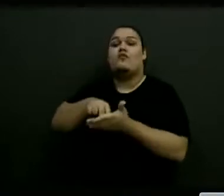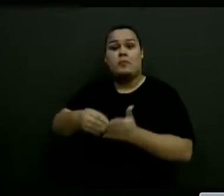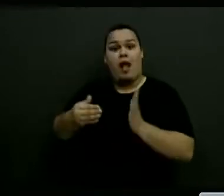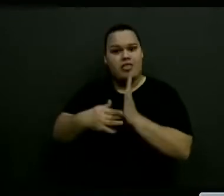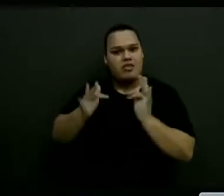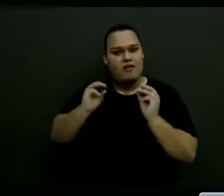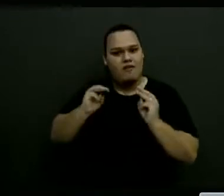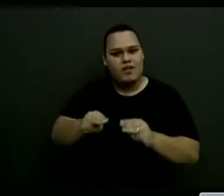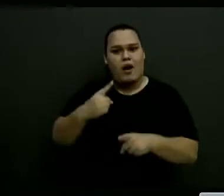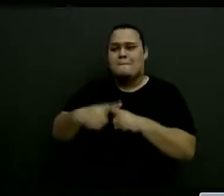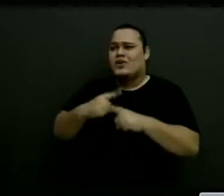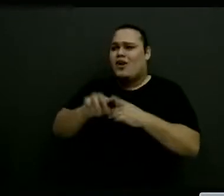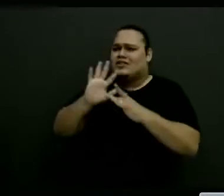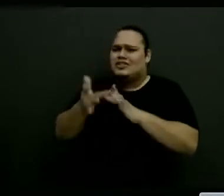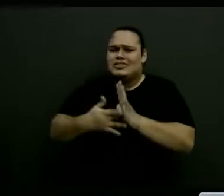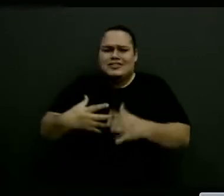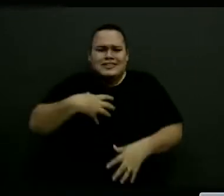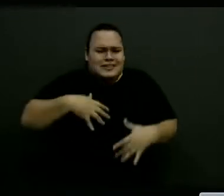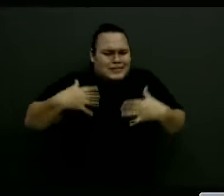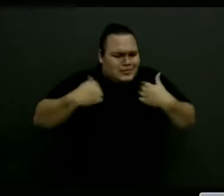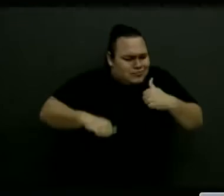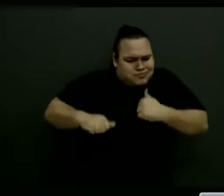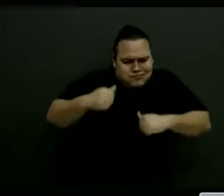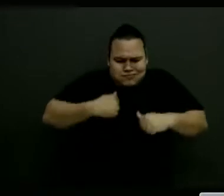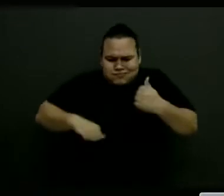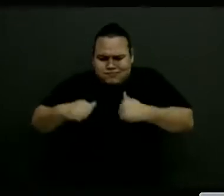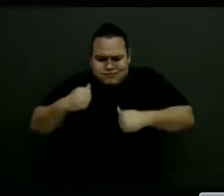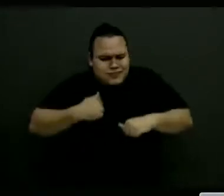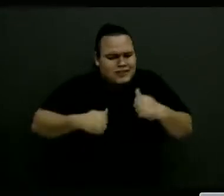Jesus agonizou orando.